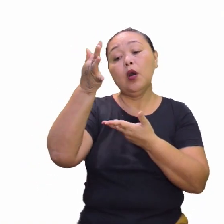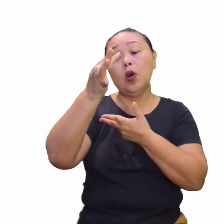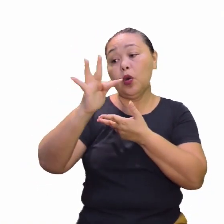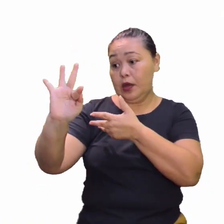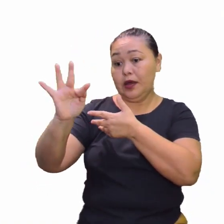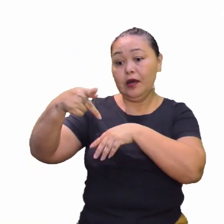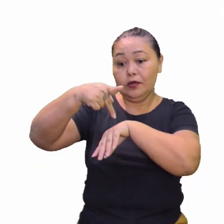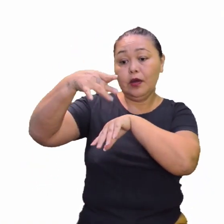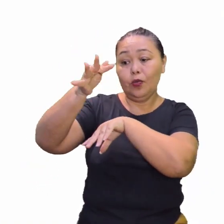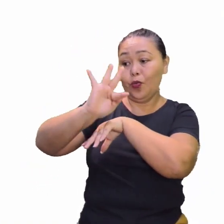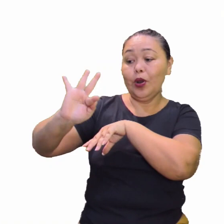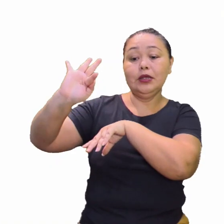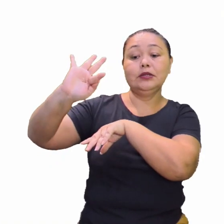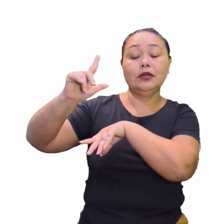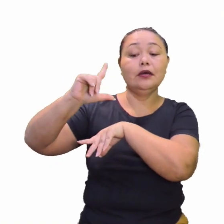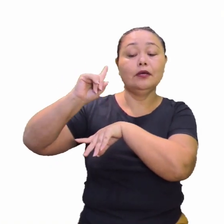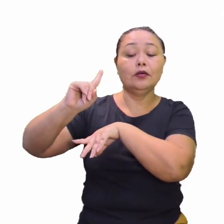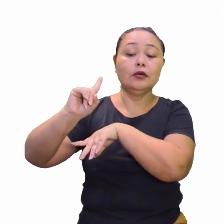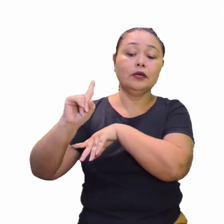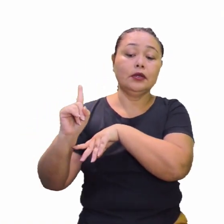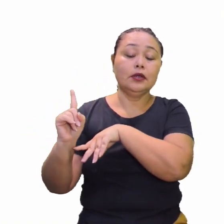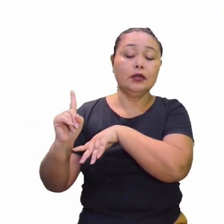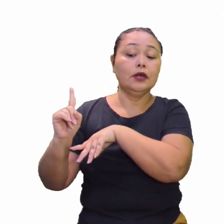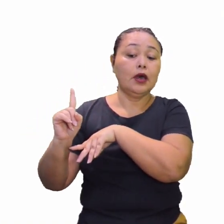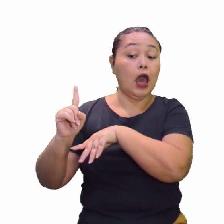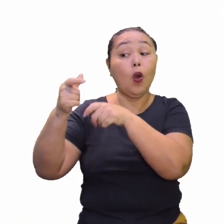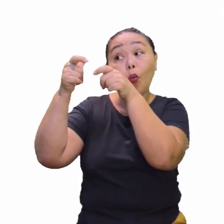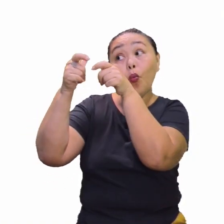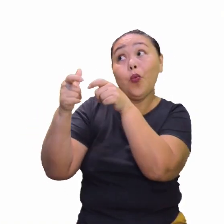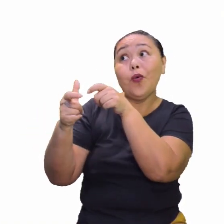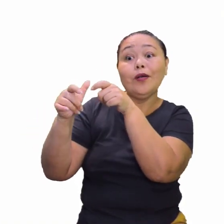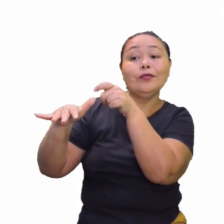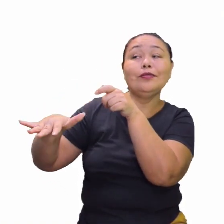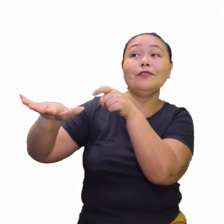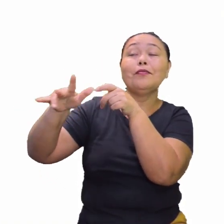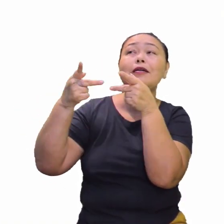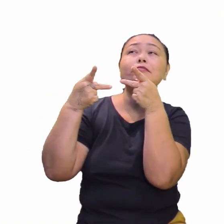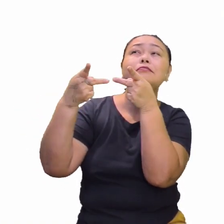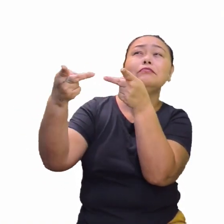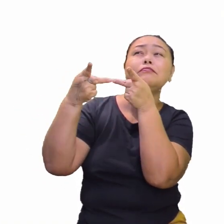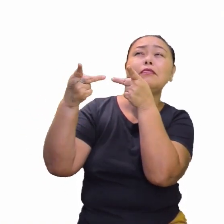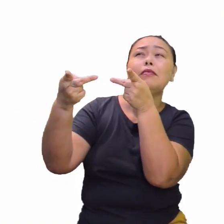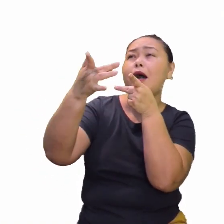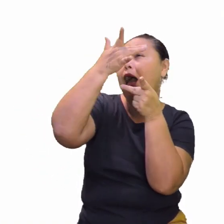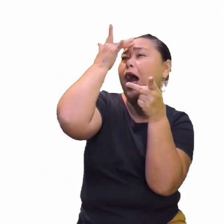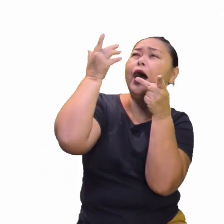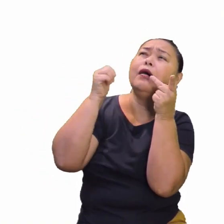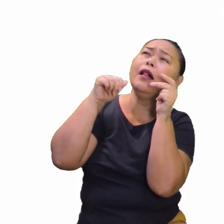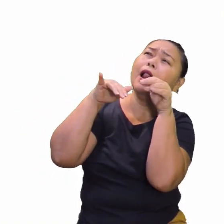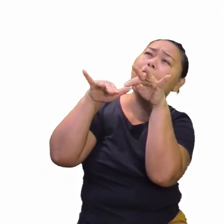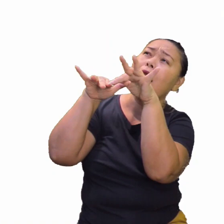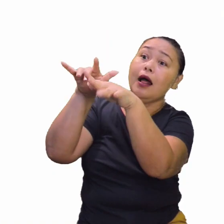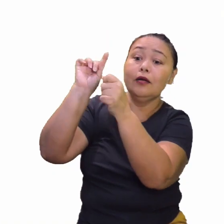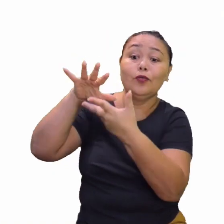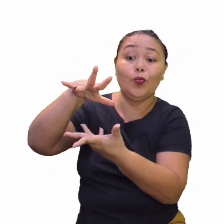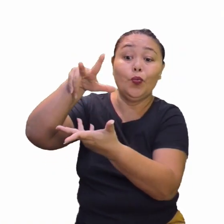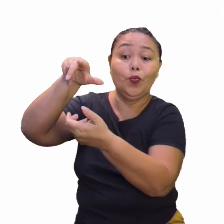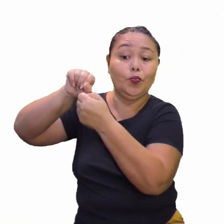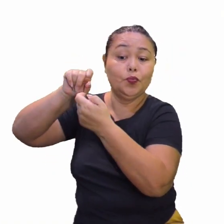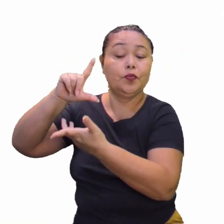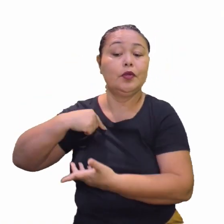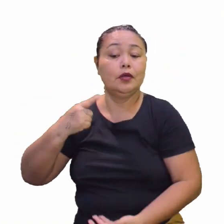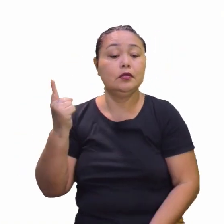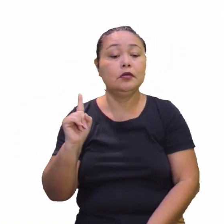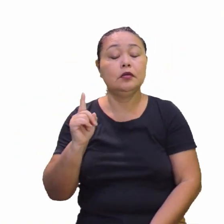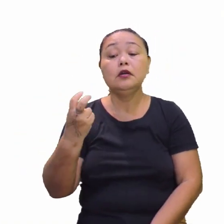França acho que, se não me engano, se não me falhar a memória, é o lugar mais visitado no mundo. E quando a gente fala da